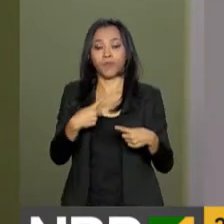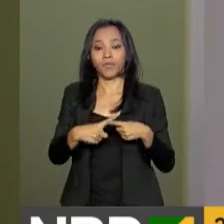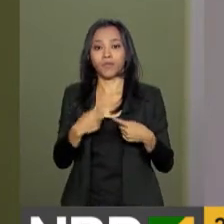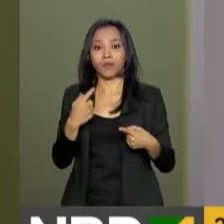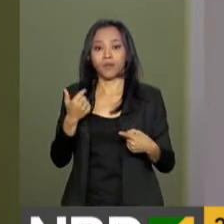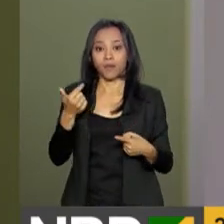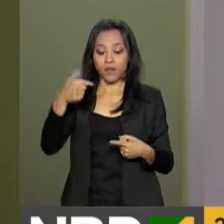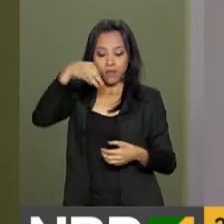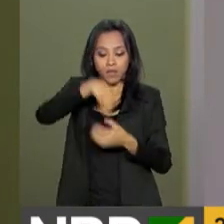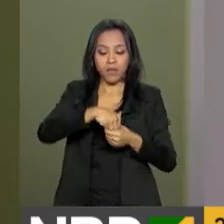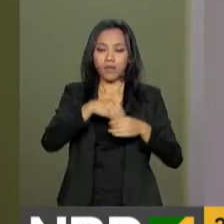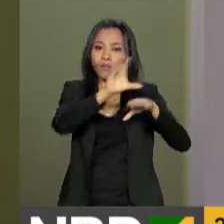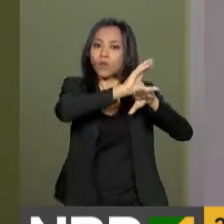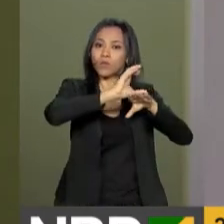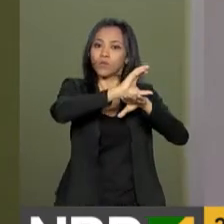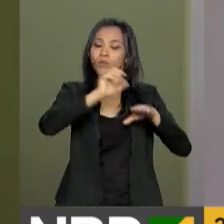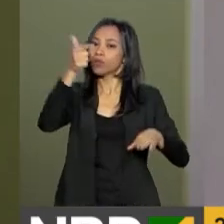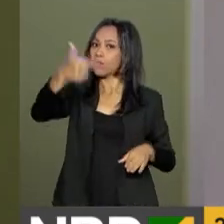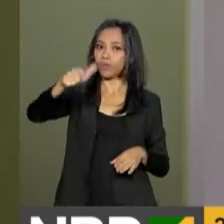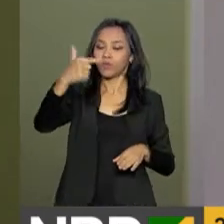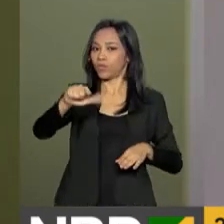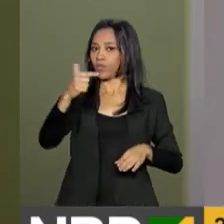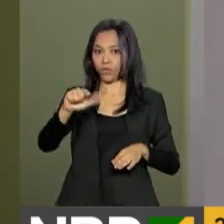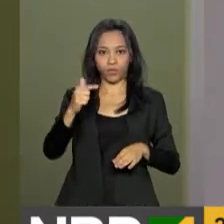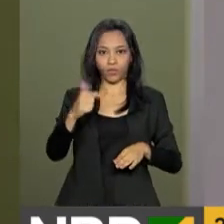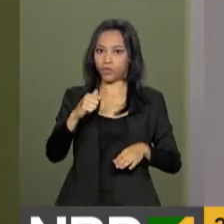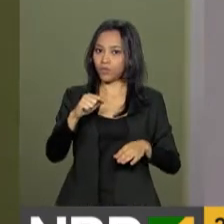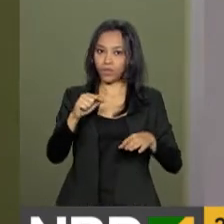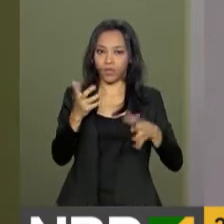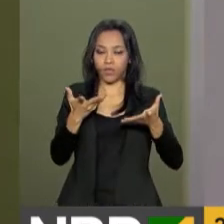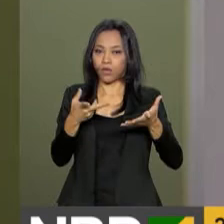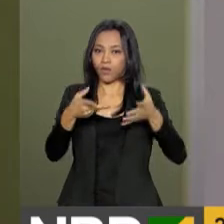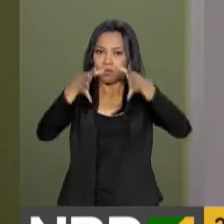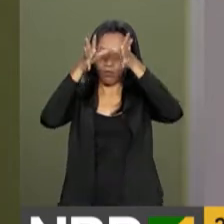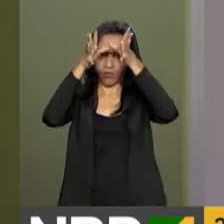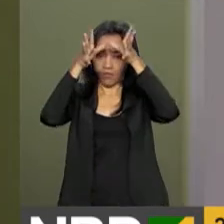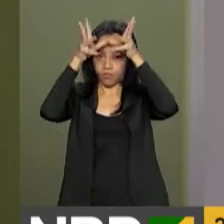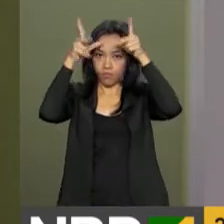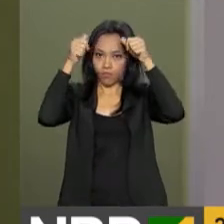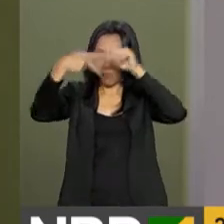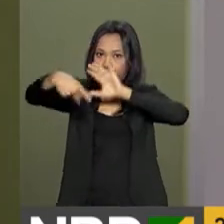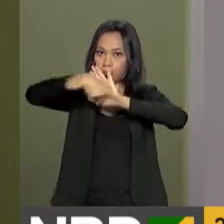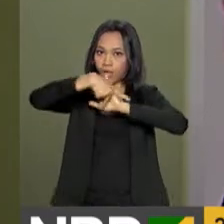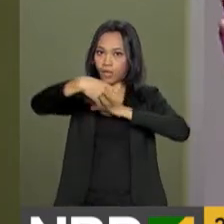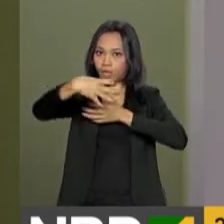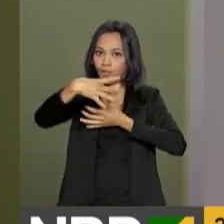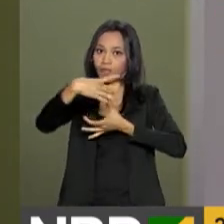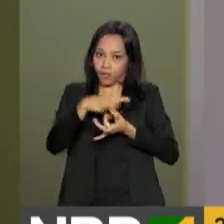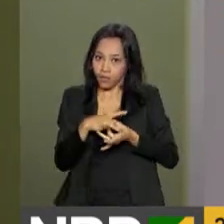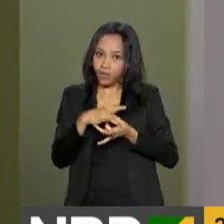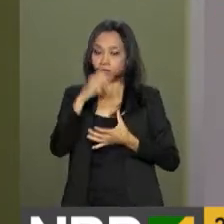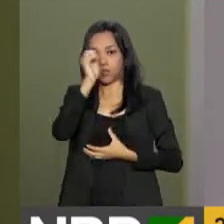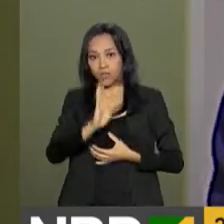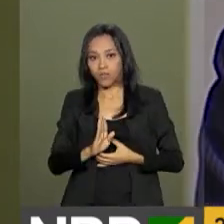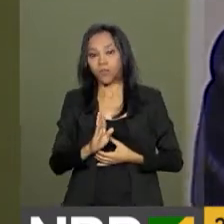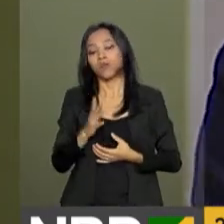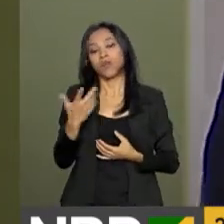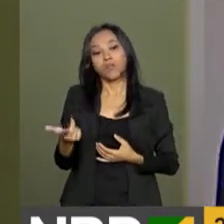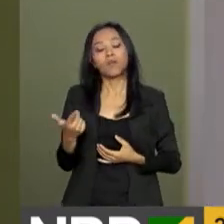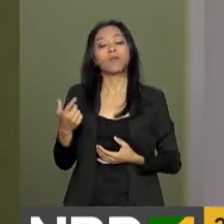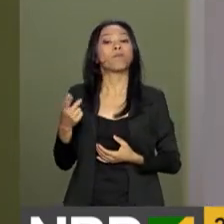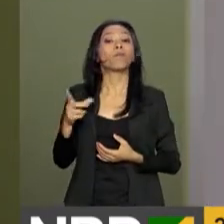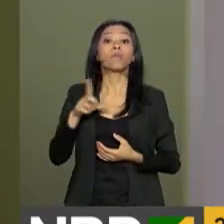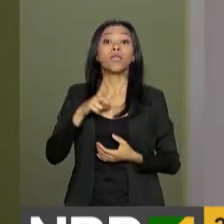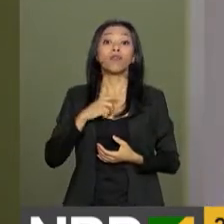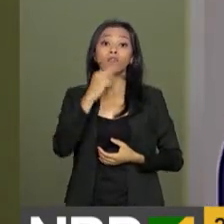na constituição a figura do território e demandaram pelo lado do amazonas e pelo lado da união dois